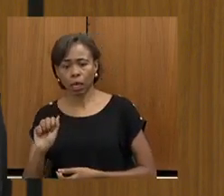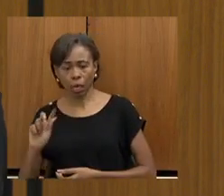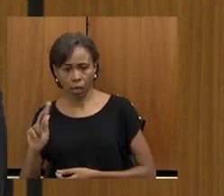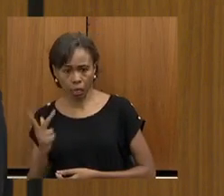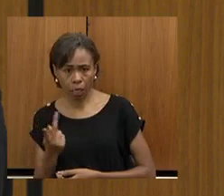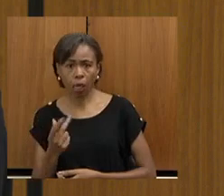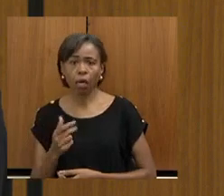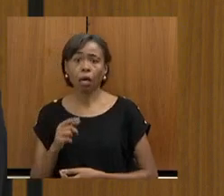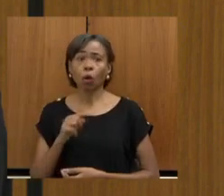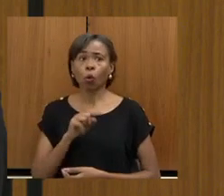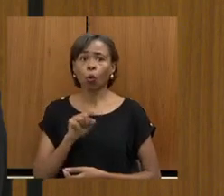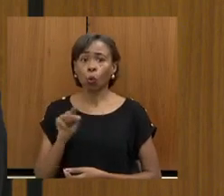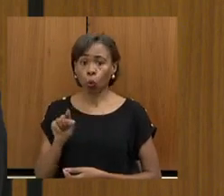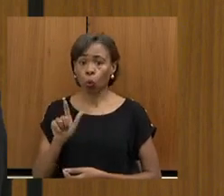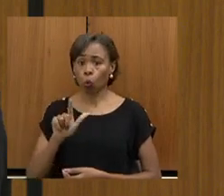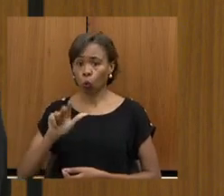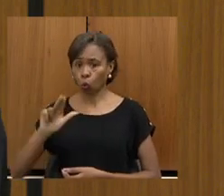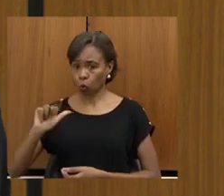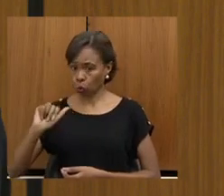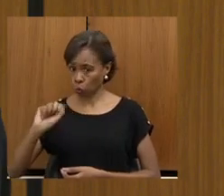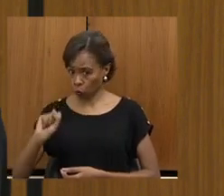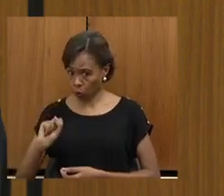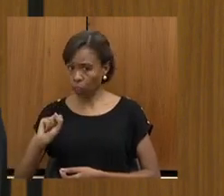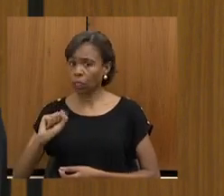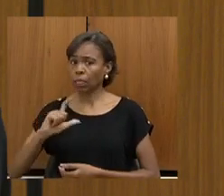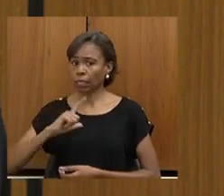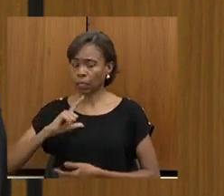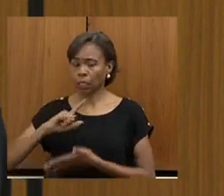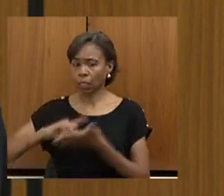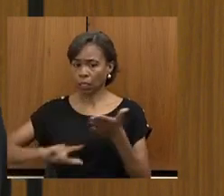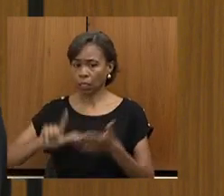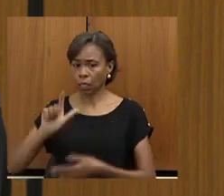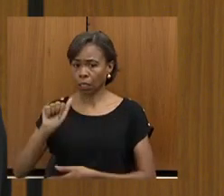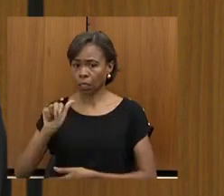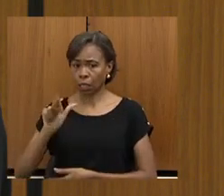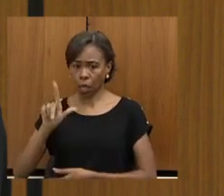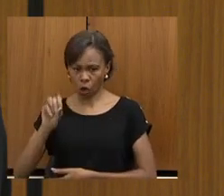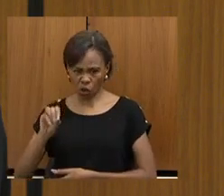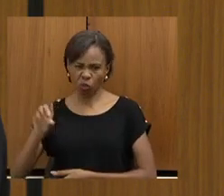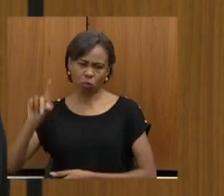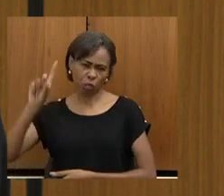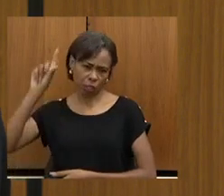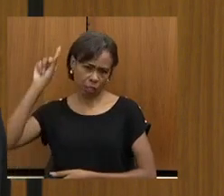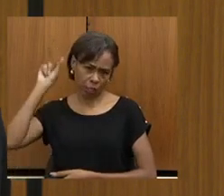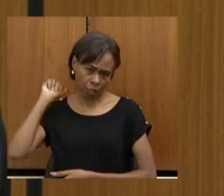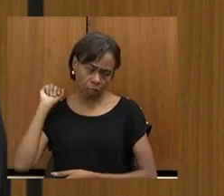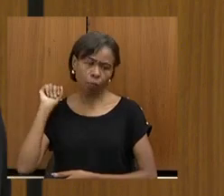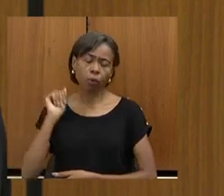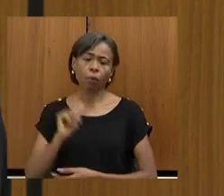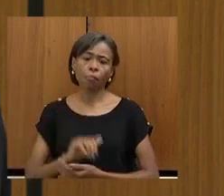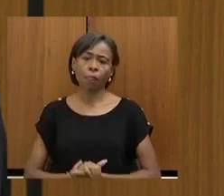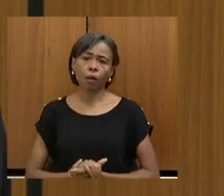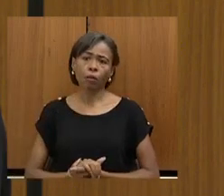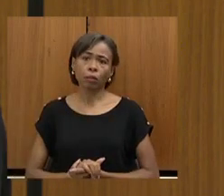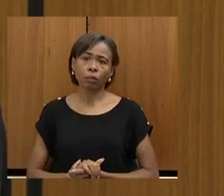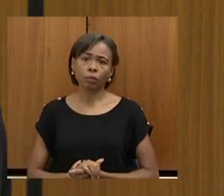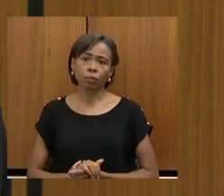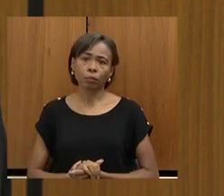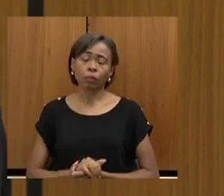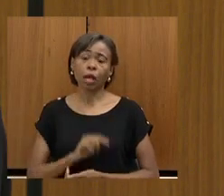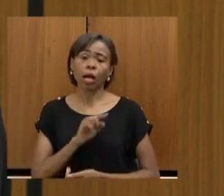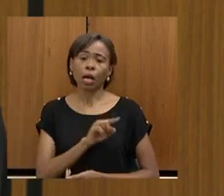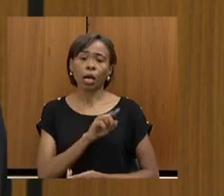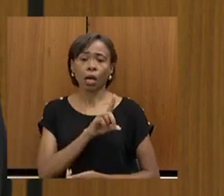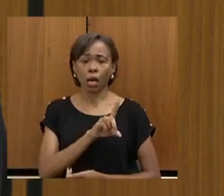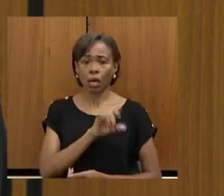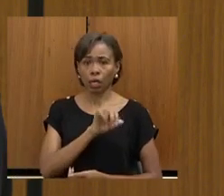Lucas com laudo entregue à escola há mais tempo, o fato comunicado pela diva